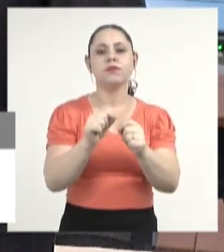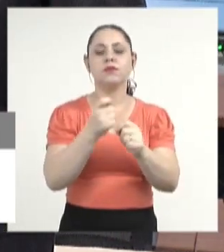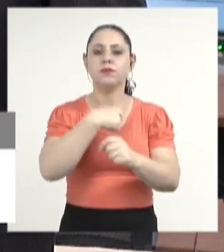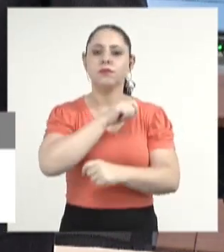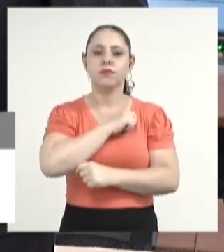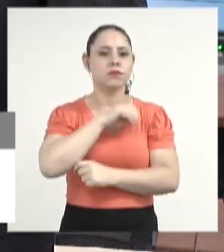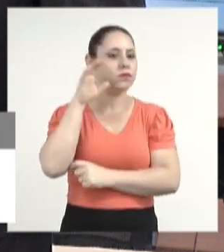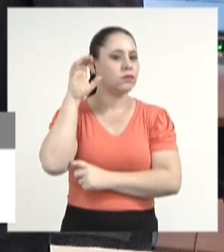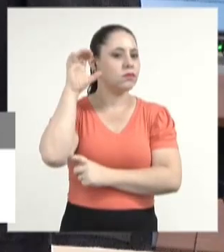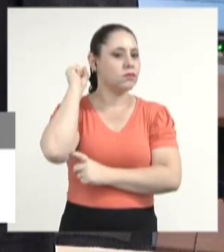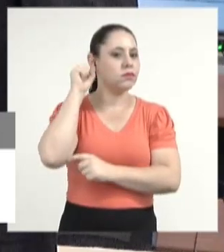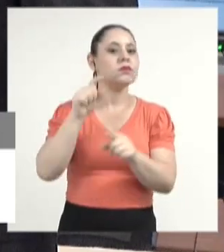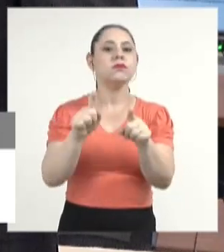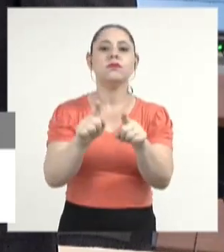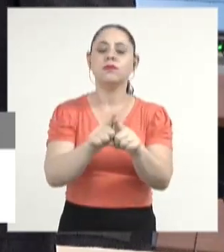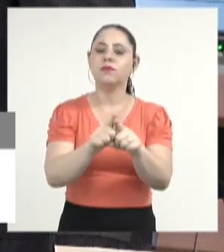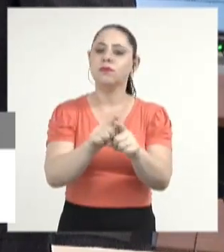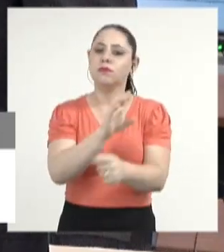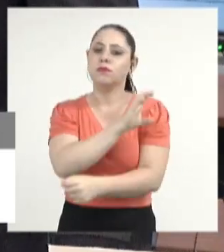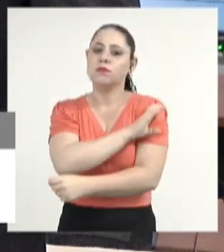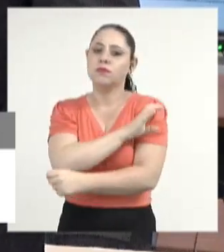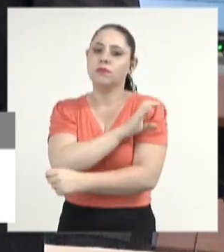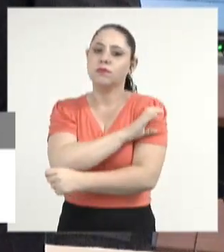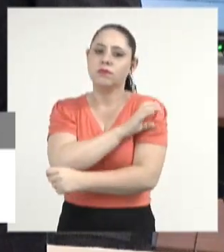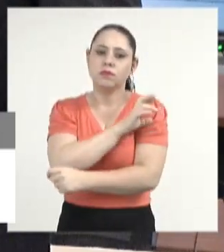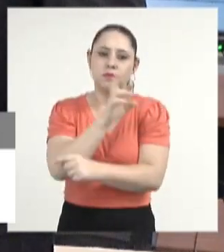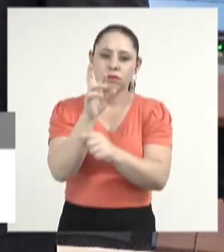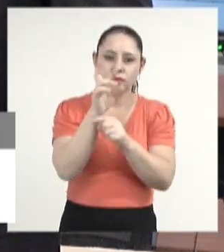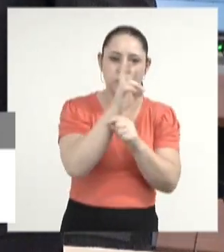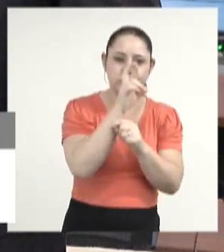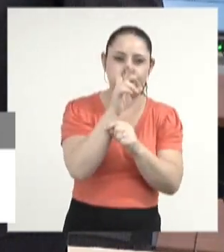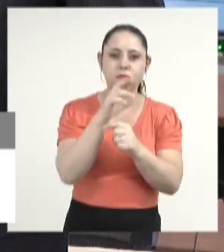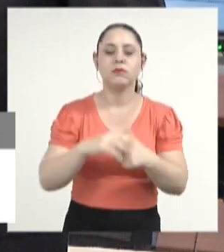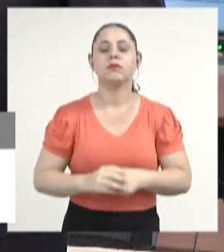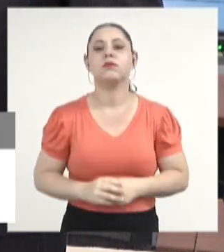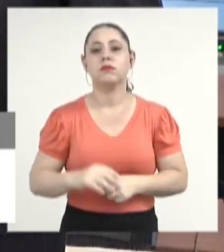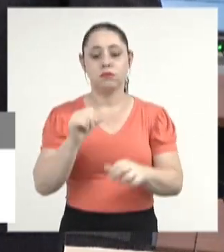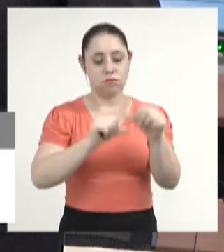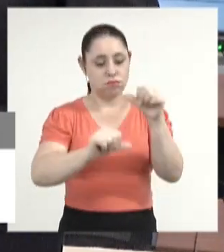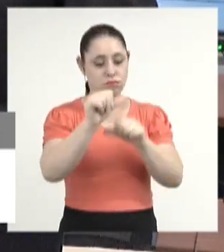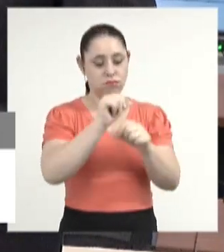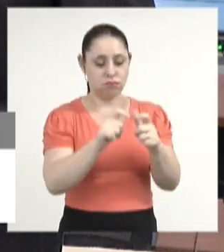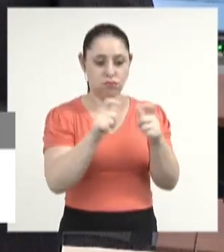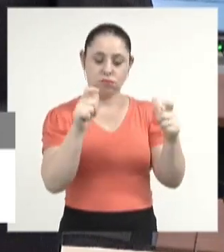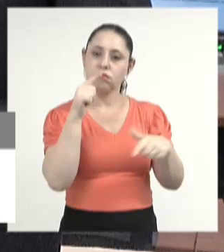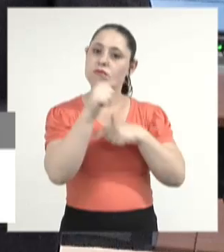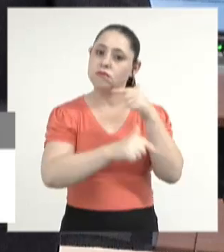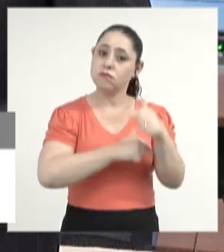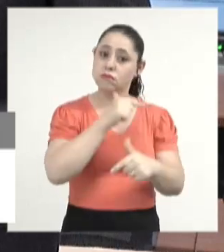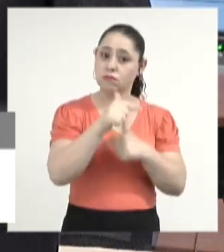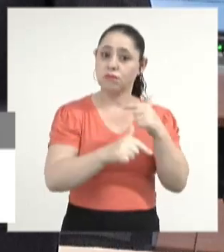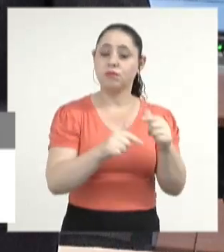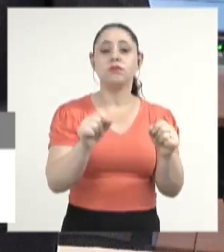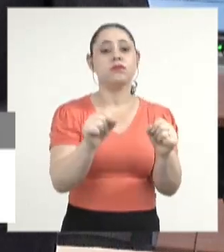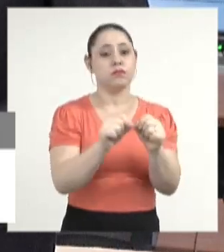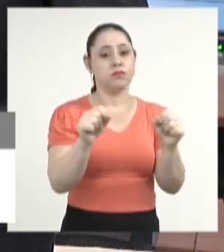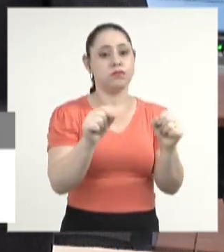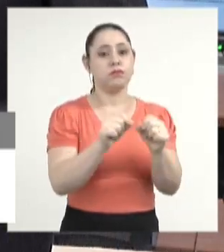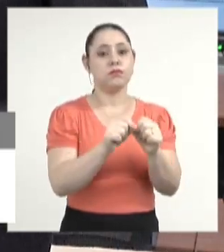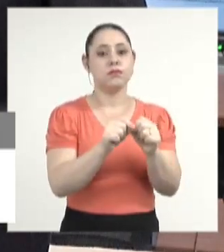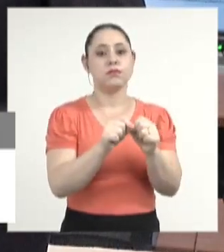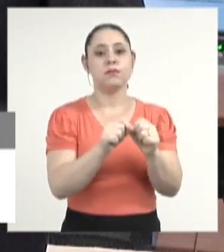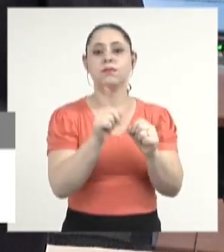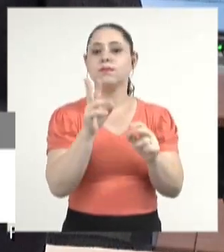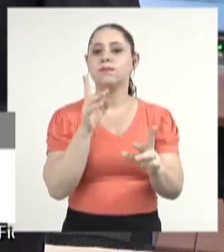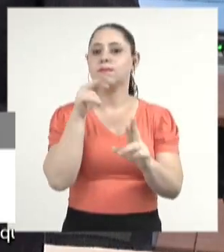Auditoria, ouvidoria e também corregedoria. Com a mudança, essa macrofunção será exercida